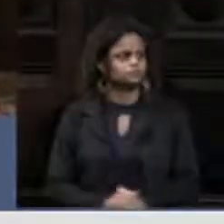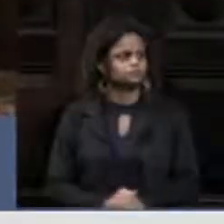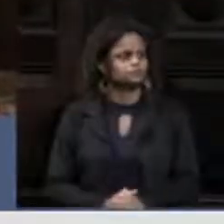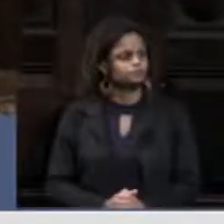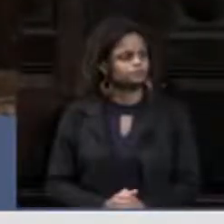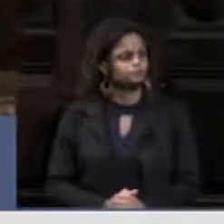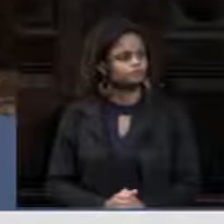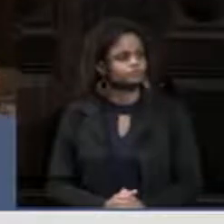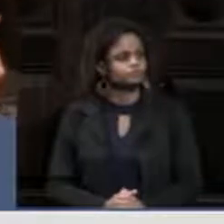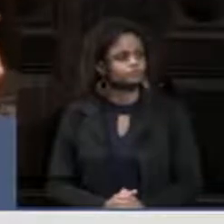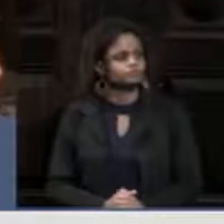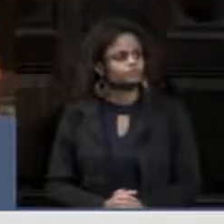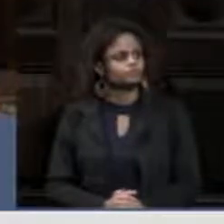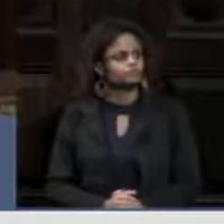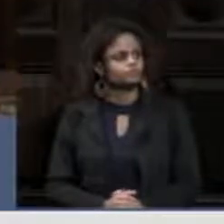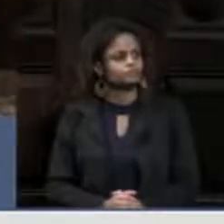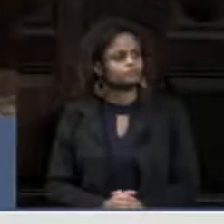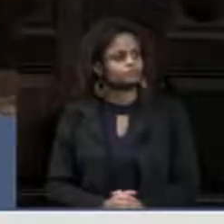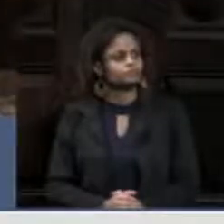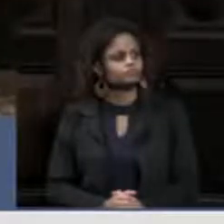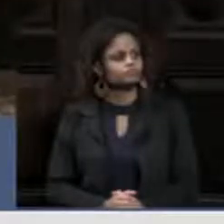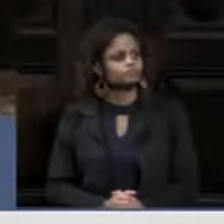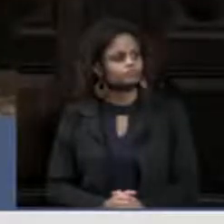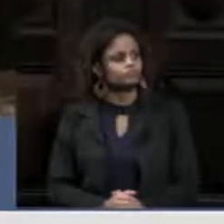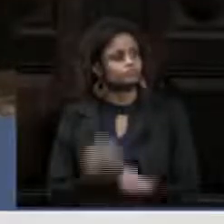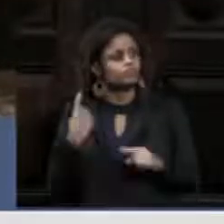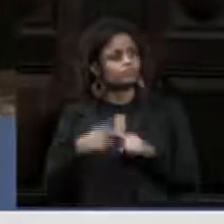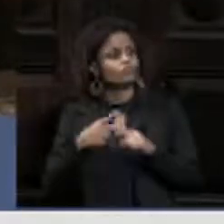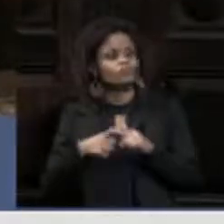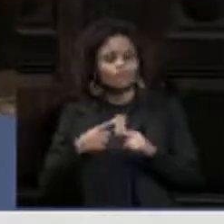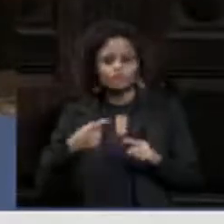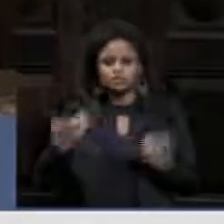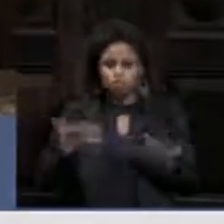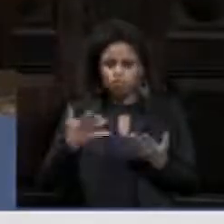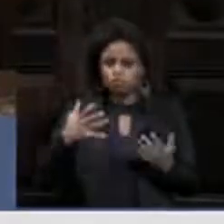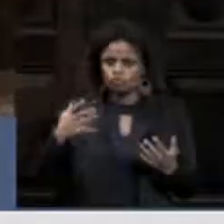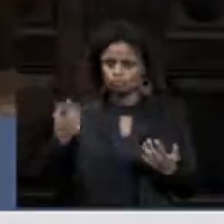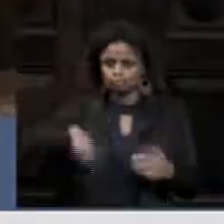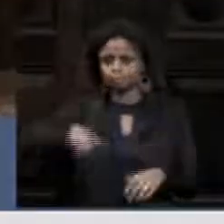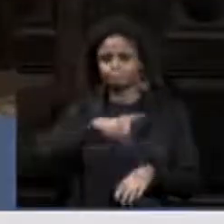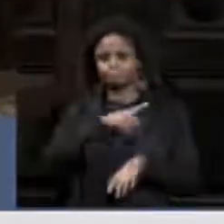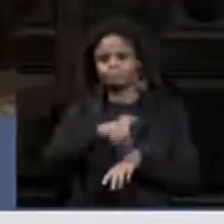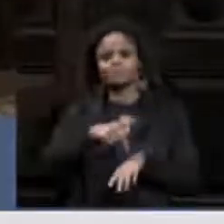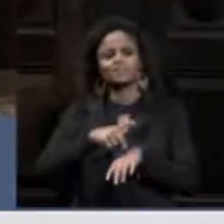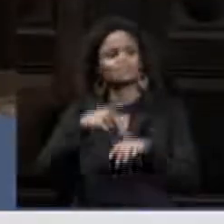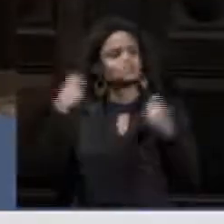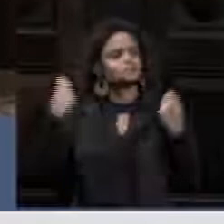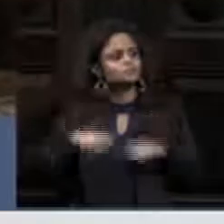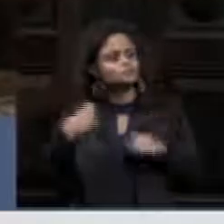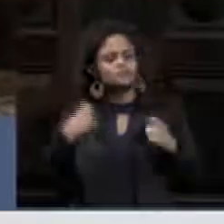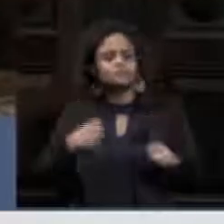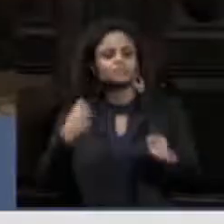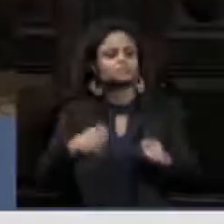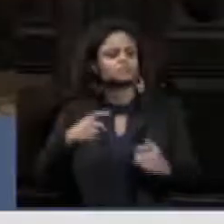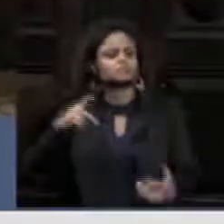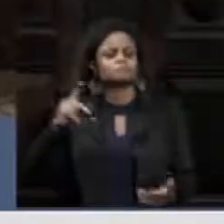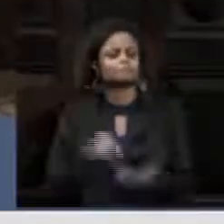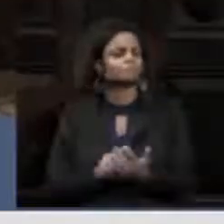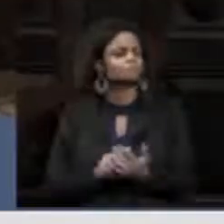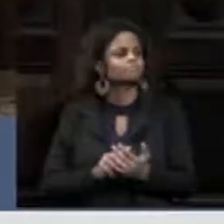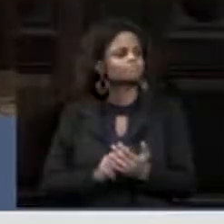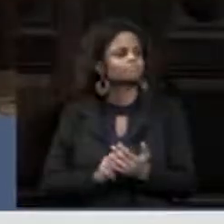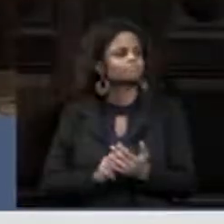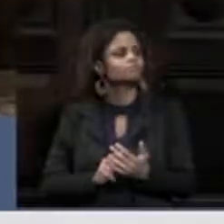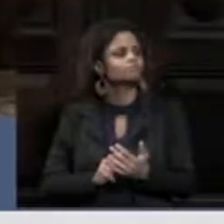porque a nossa república precisa, de fato,